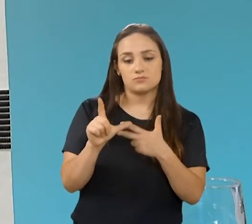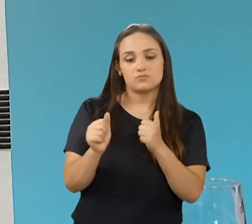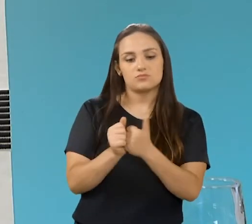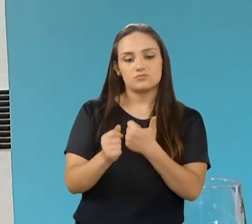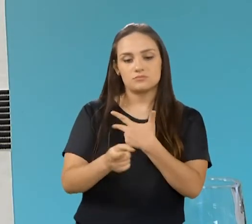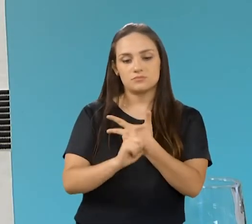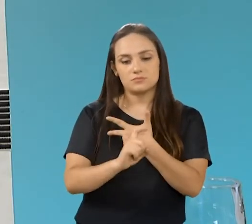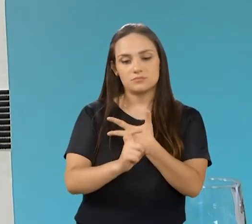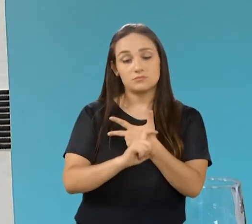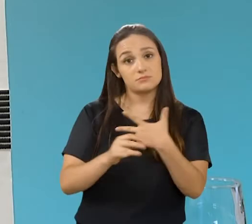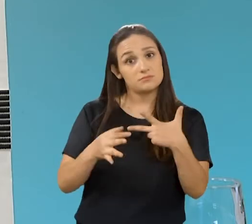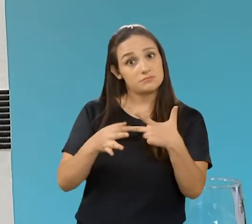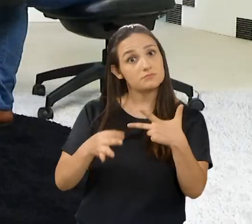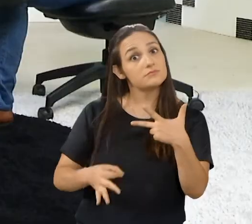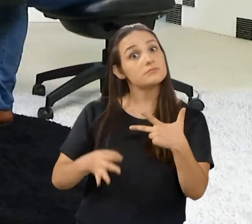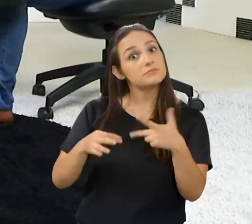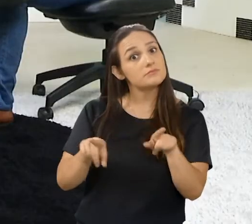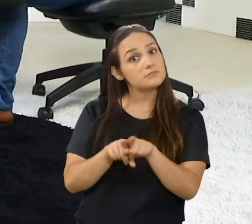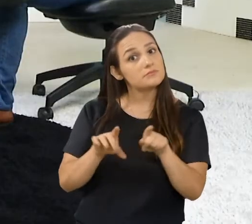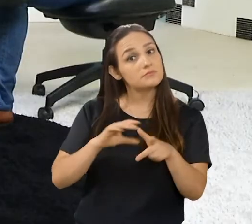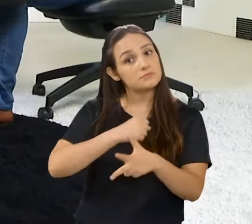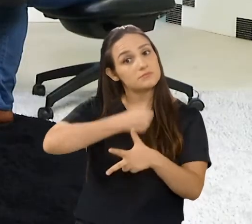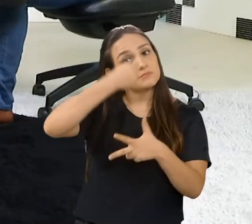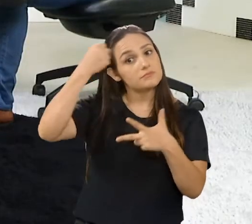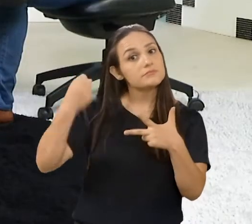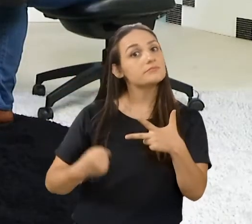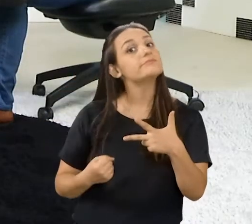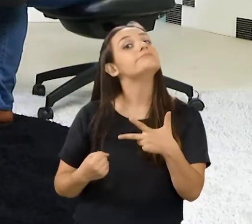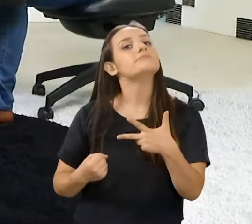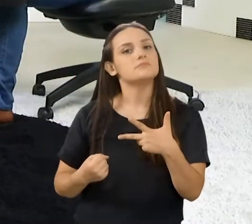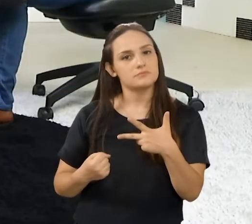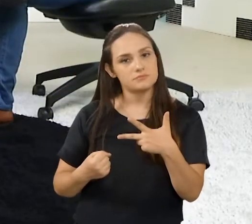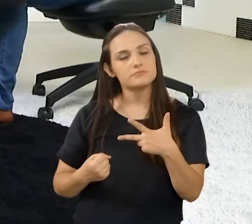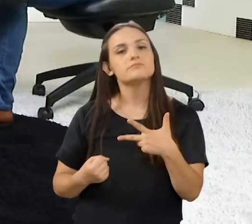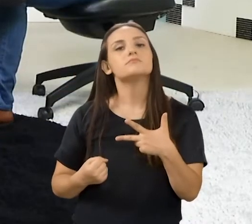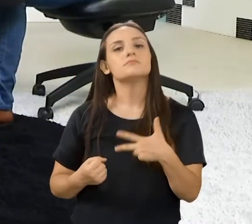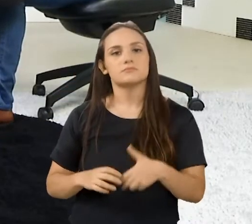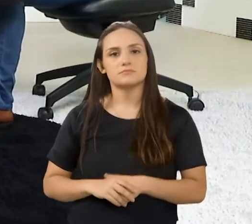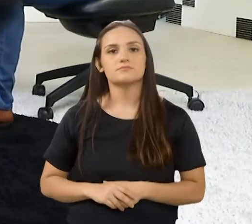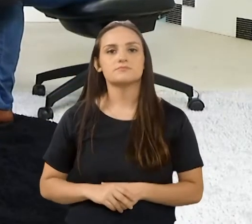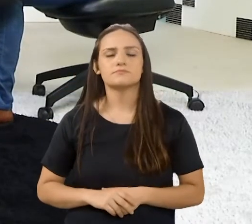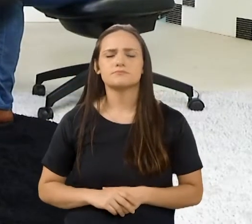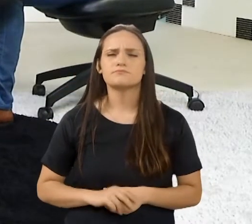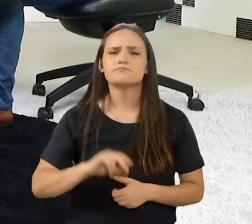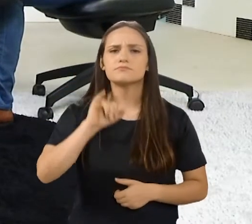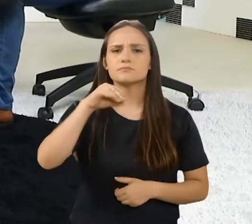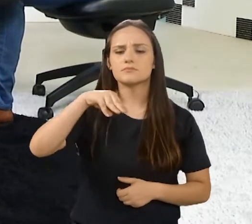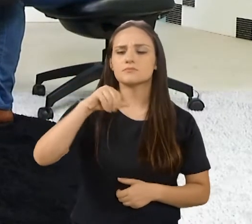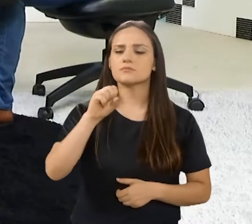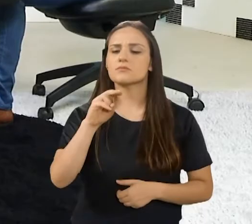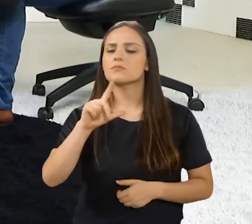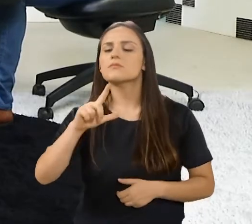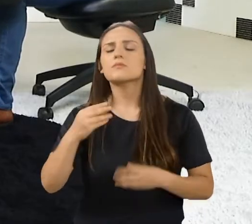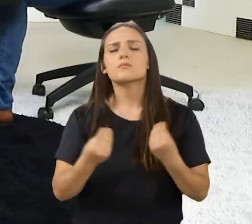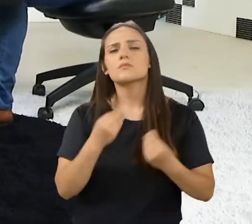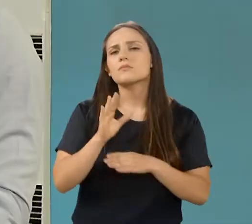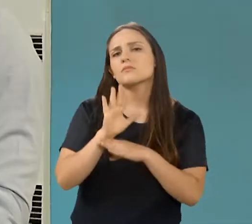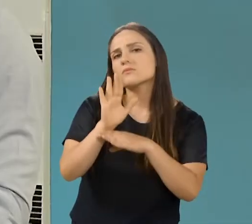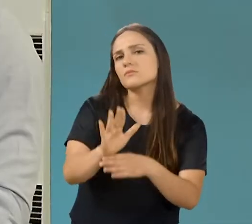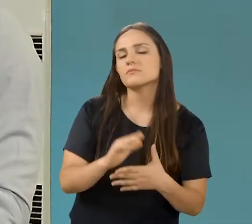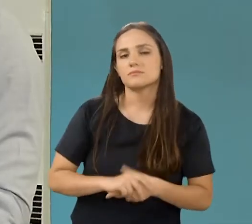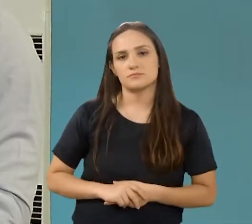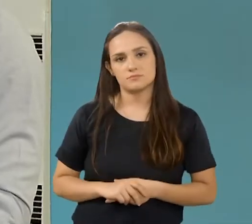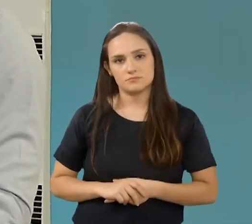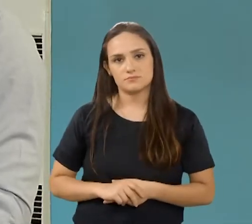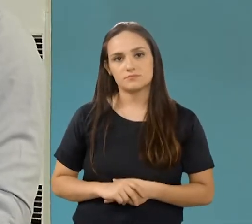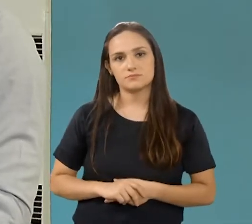executivo e também o judiciário. Claro. Os três todos poderes, temos que estar alinhados. E o IMASul, de que maneira está cooperando com isso? O IMASul